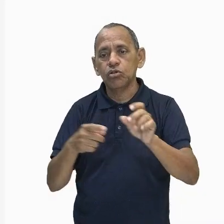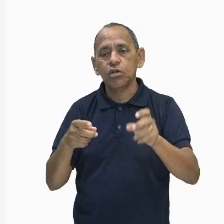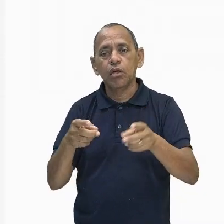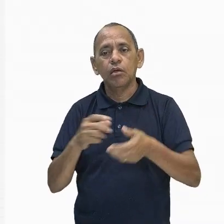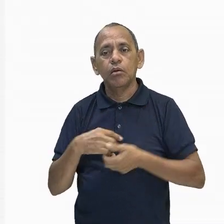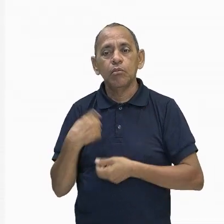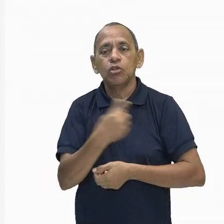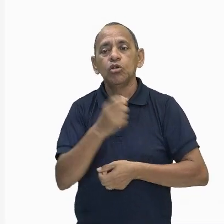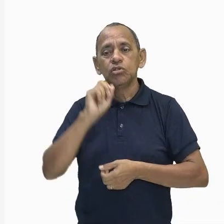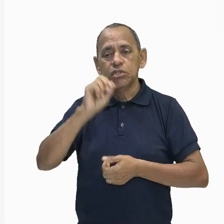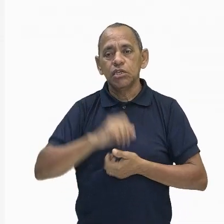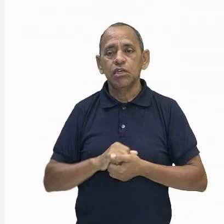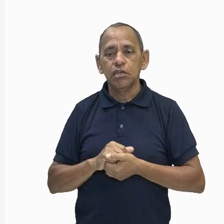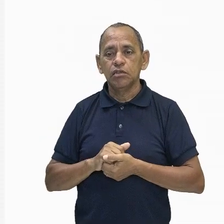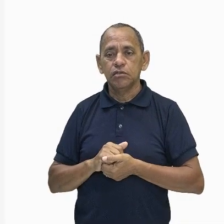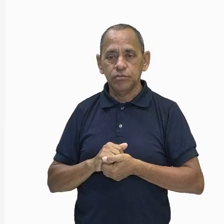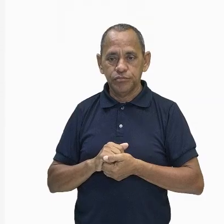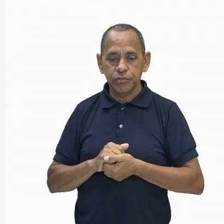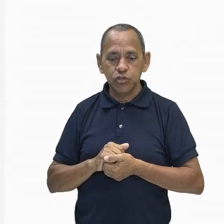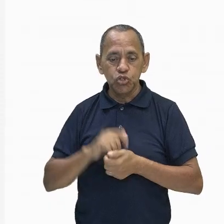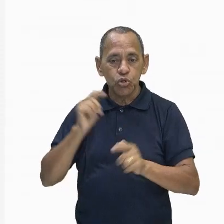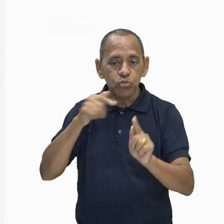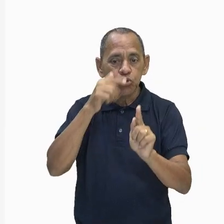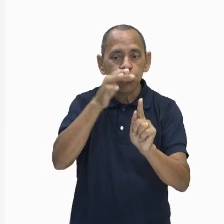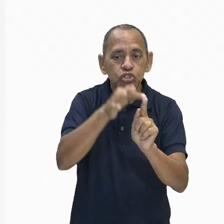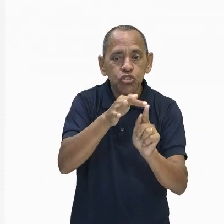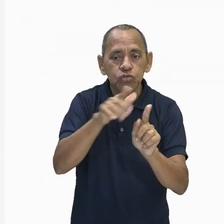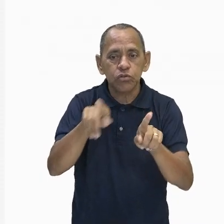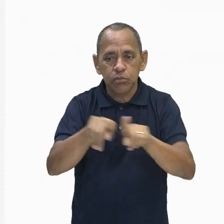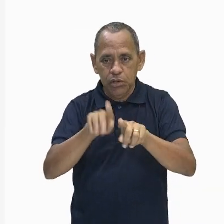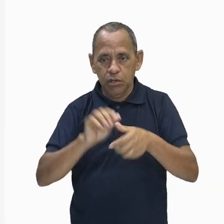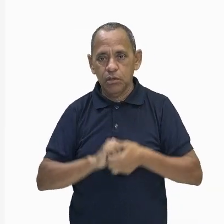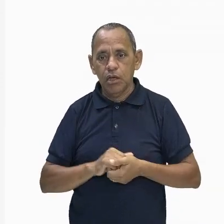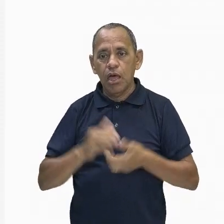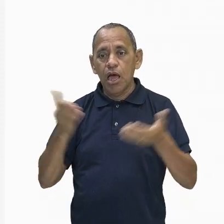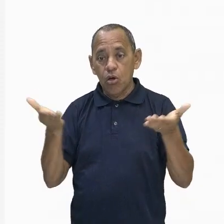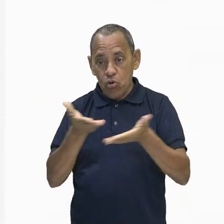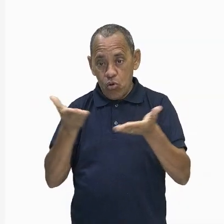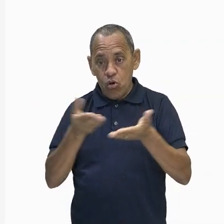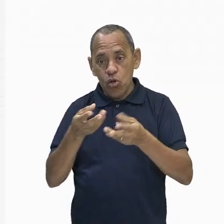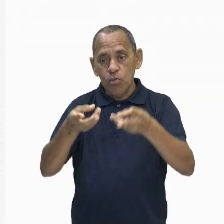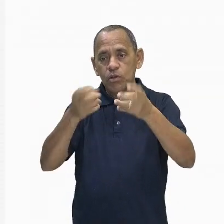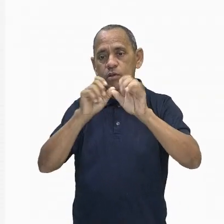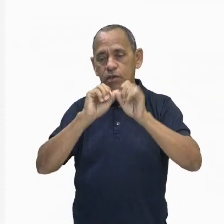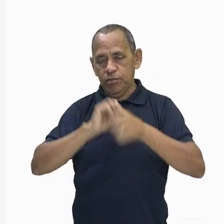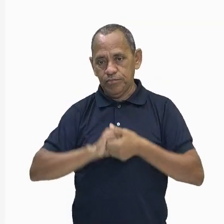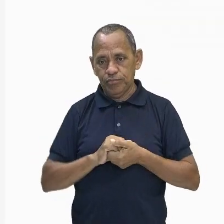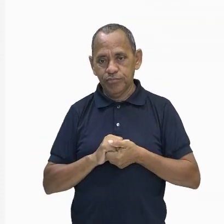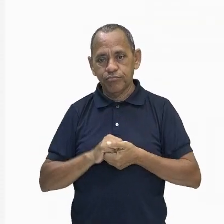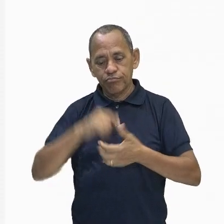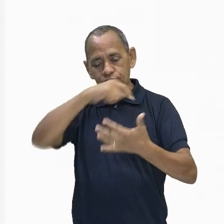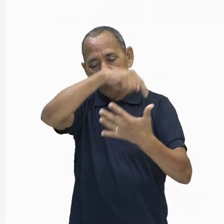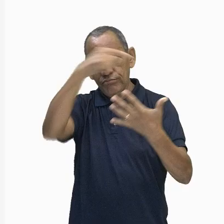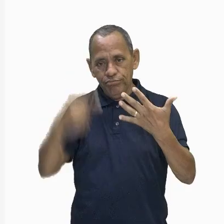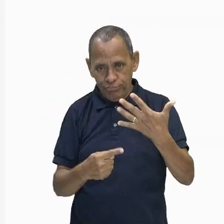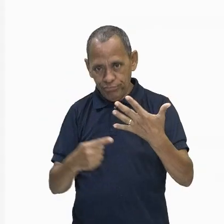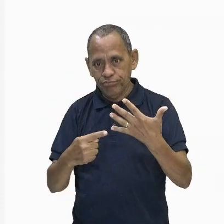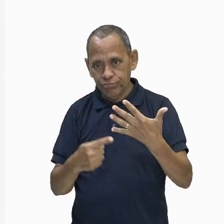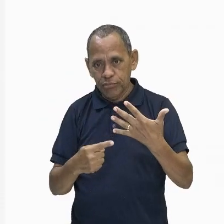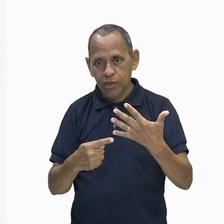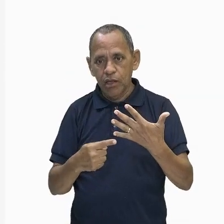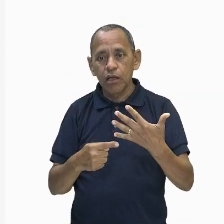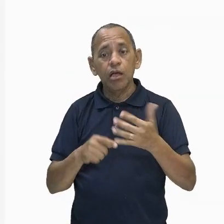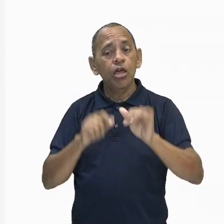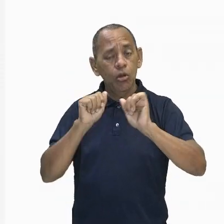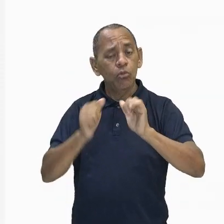de finalidade. Agora, gente, percebam que esses adjuntos adverbiais eu